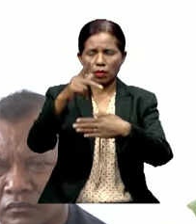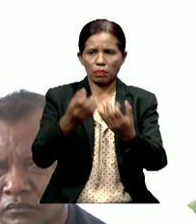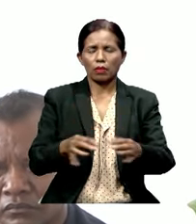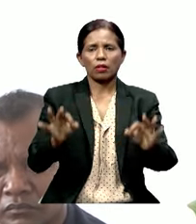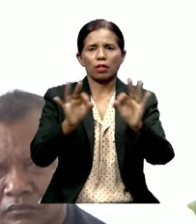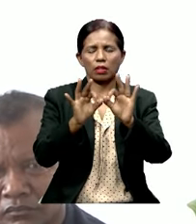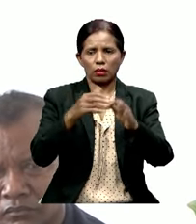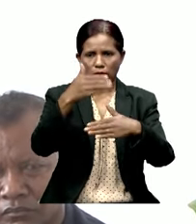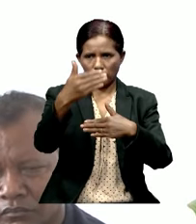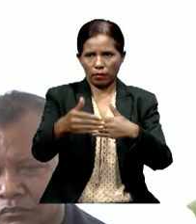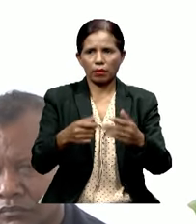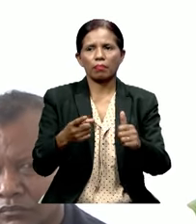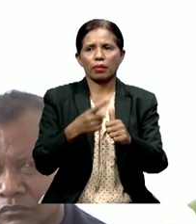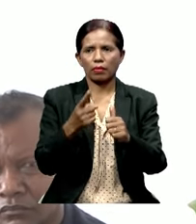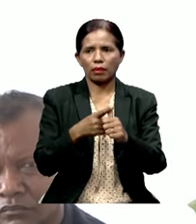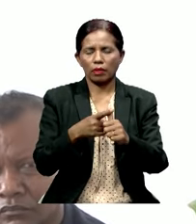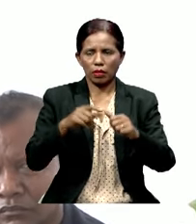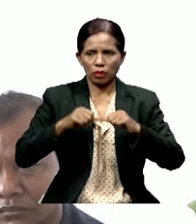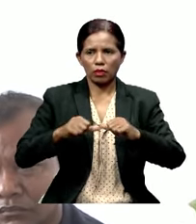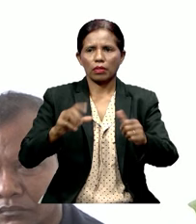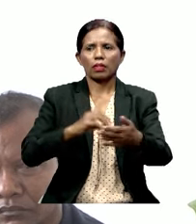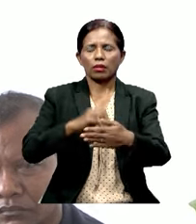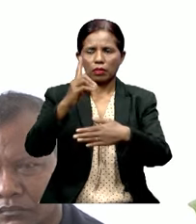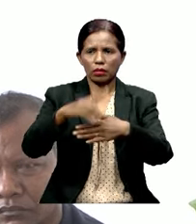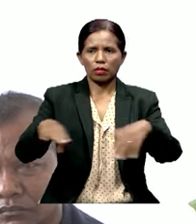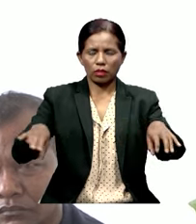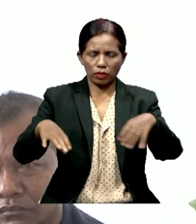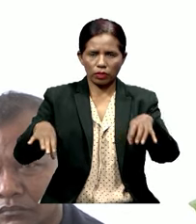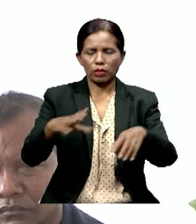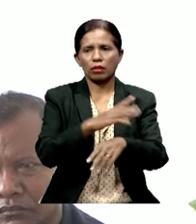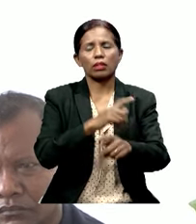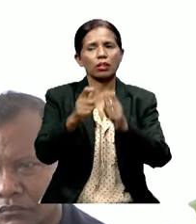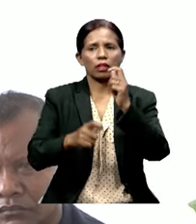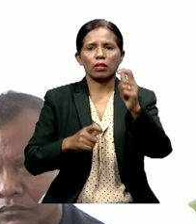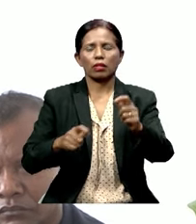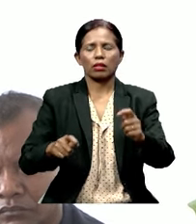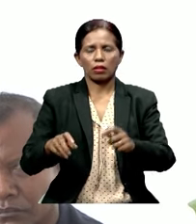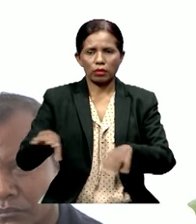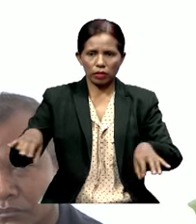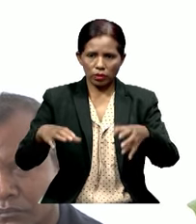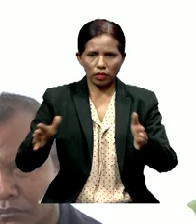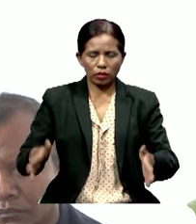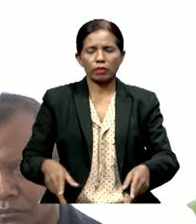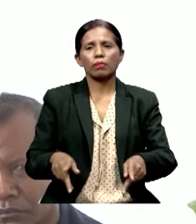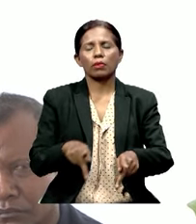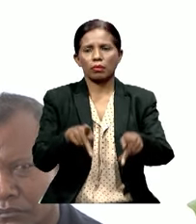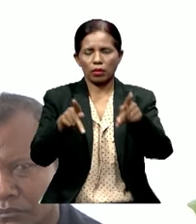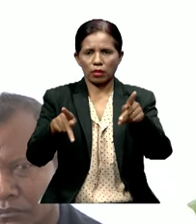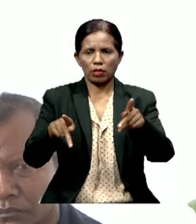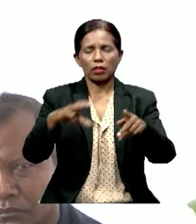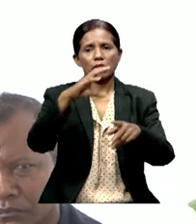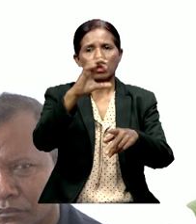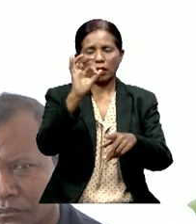manhar. Primeiro, continua a desenvolver o sistema de digitalização e gestão e funcionário público. Comissão de Função Pública